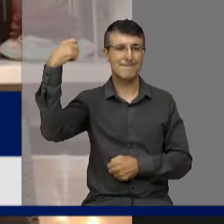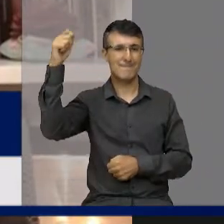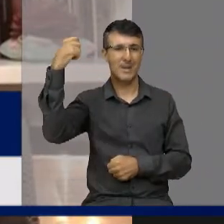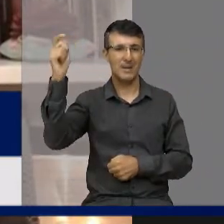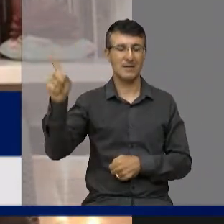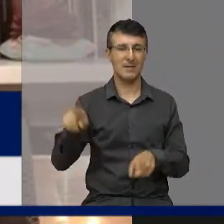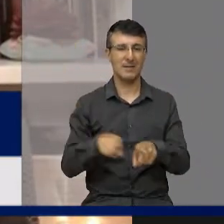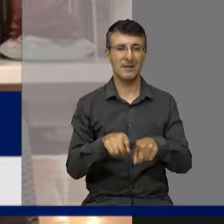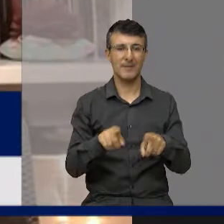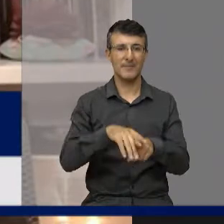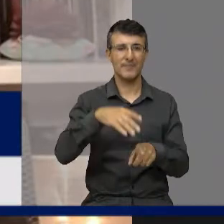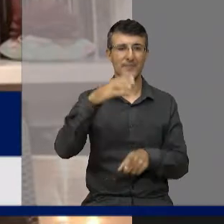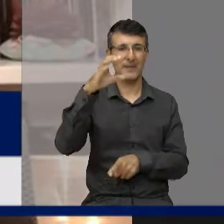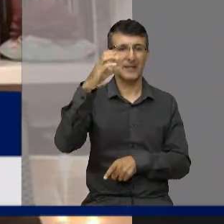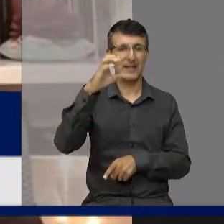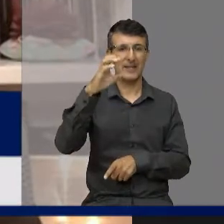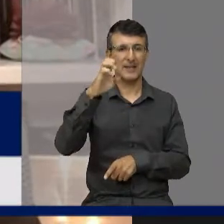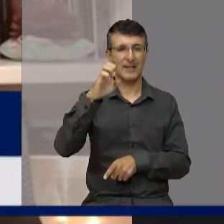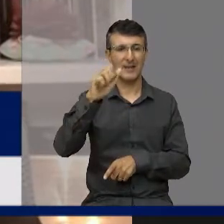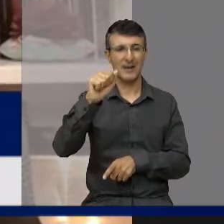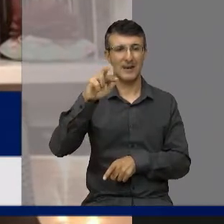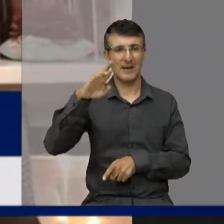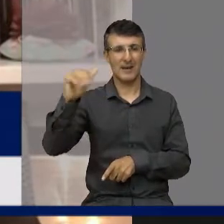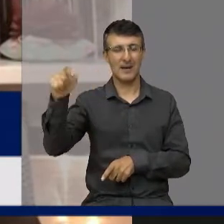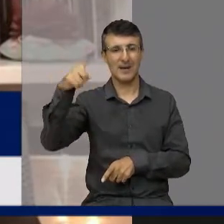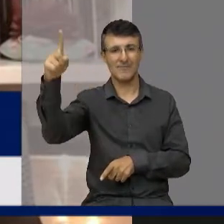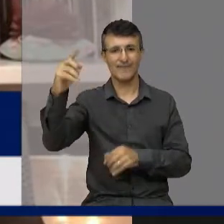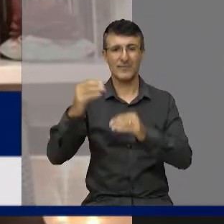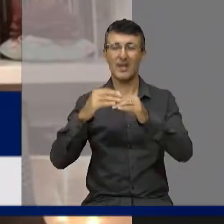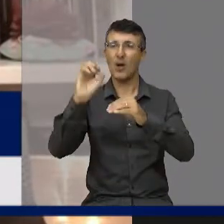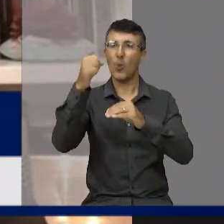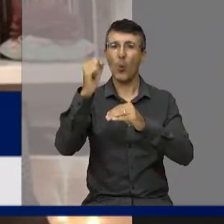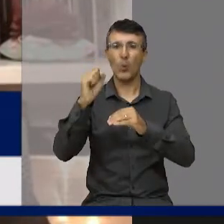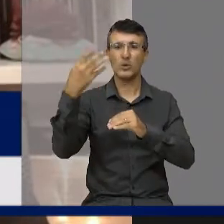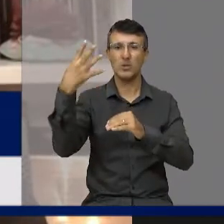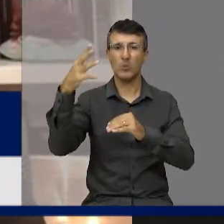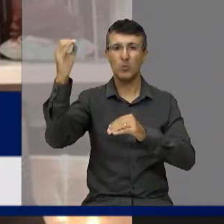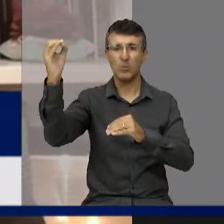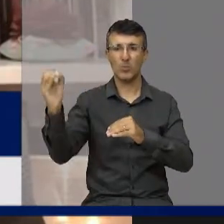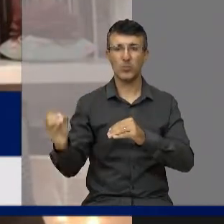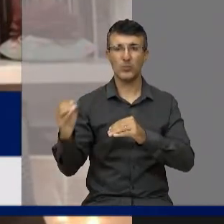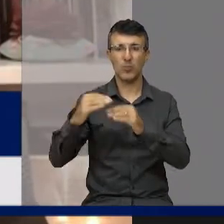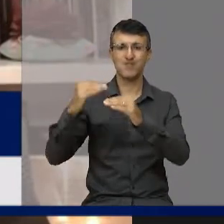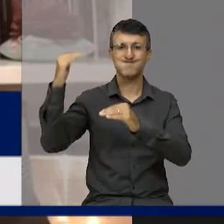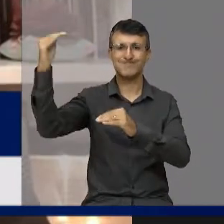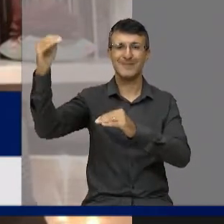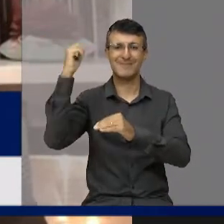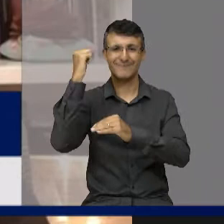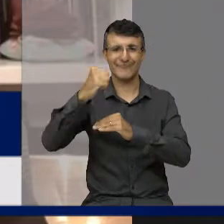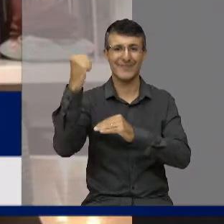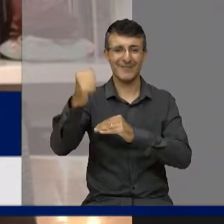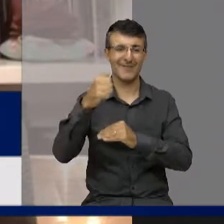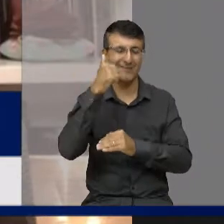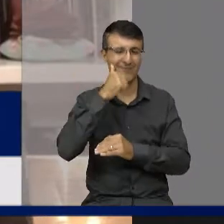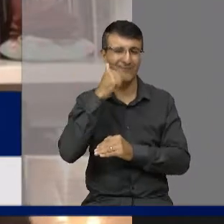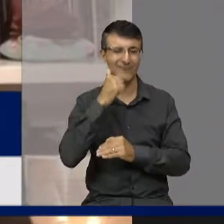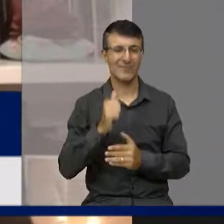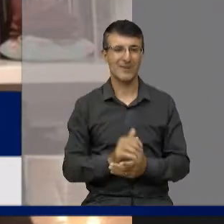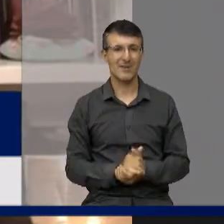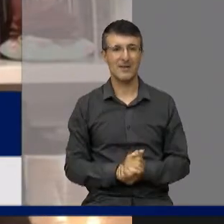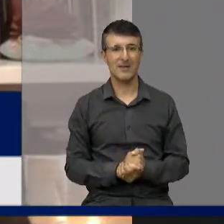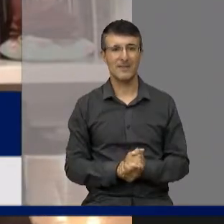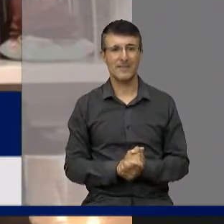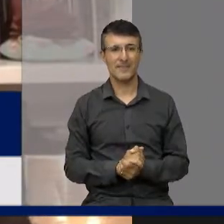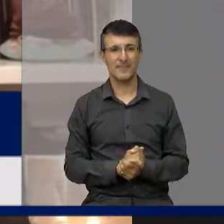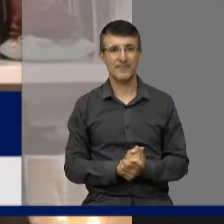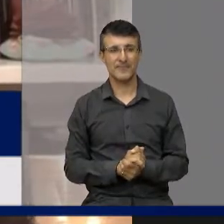foram registrados 74% mais feminicídios, né, do que o próprio governo registrou. Segundo estudo divulgado pela